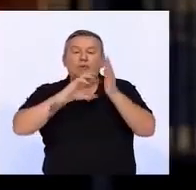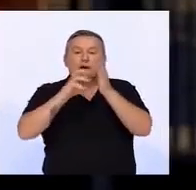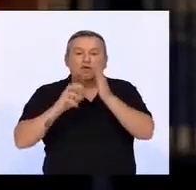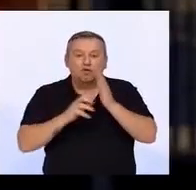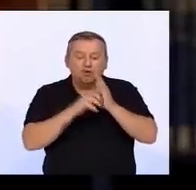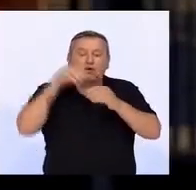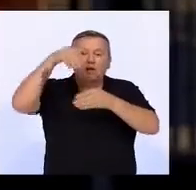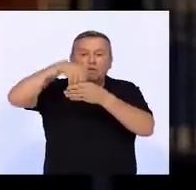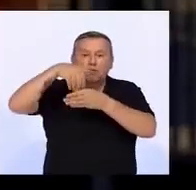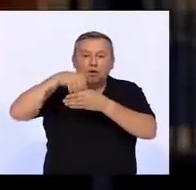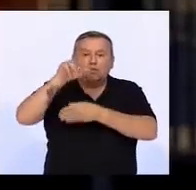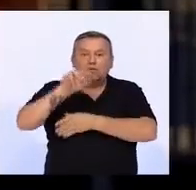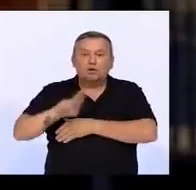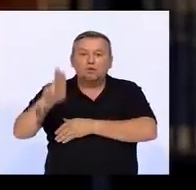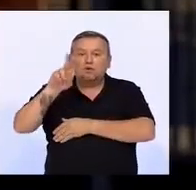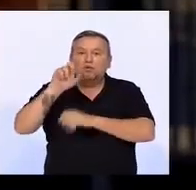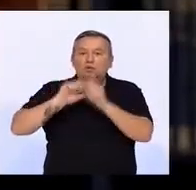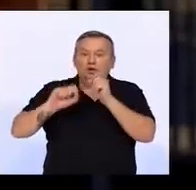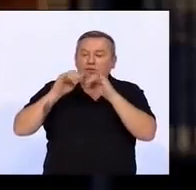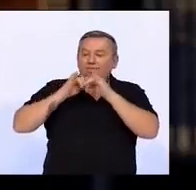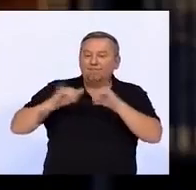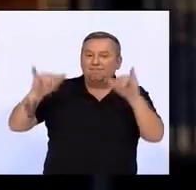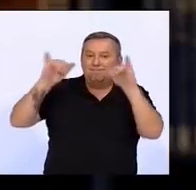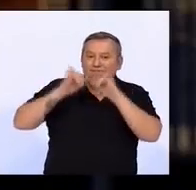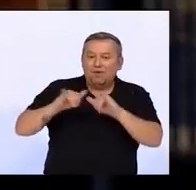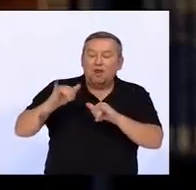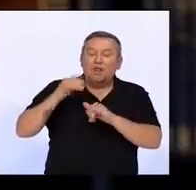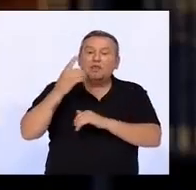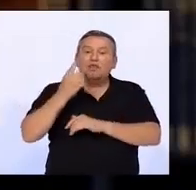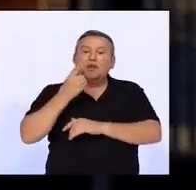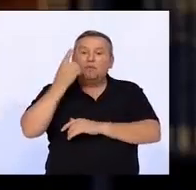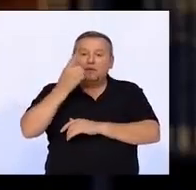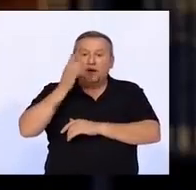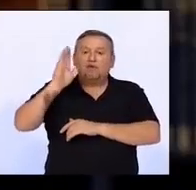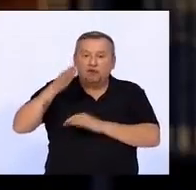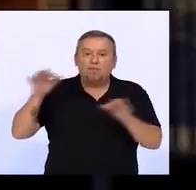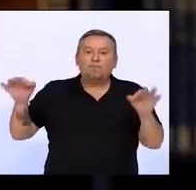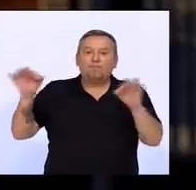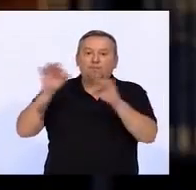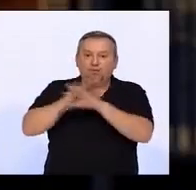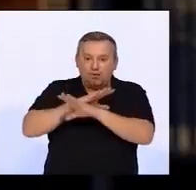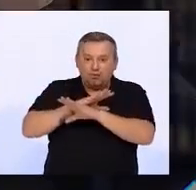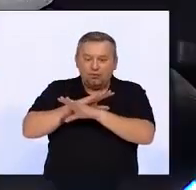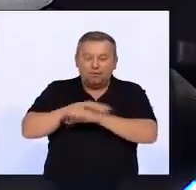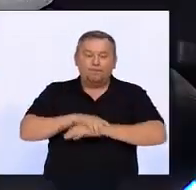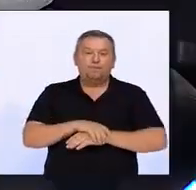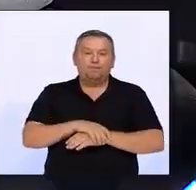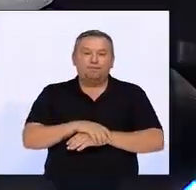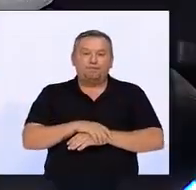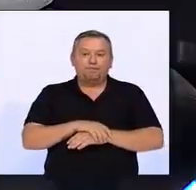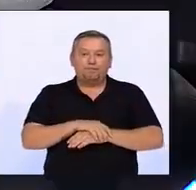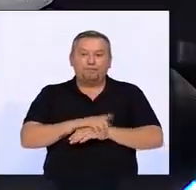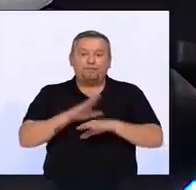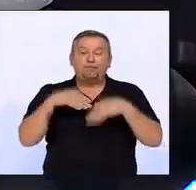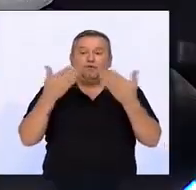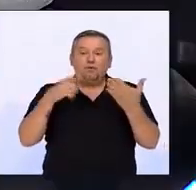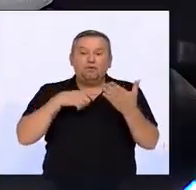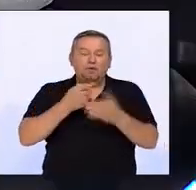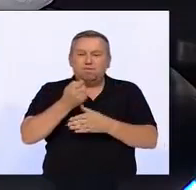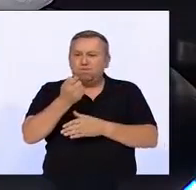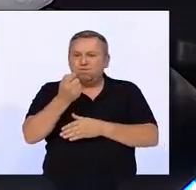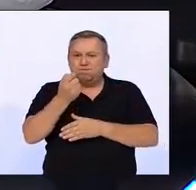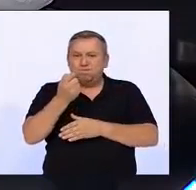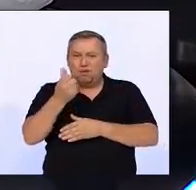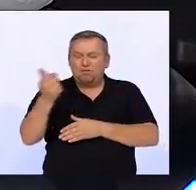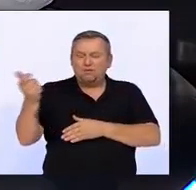sendo usado muito para financiar a campanha dos deputados já eleitos, dos atuais detentores de mandato. Vai ter muito pouca